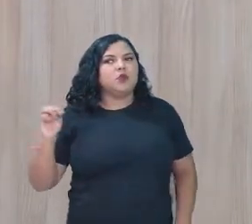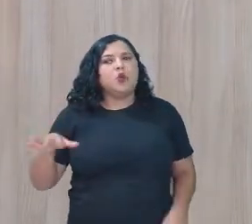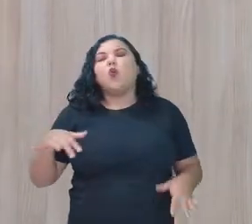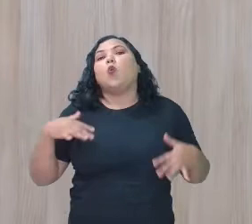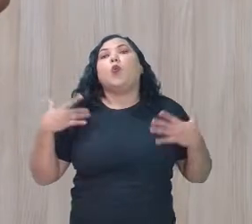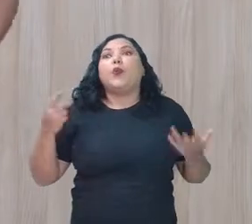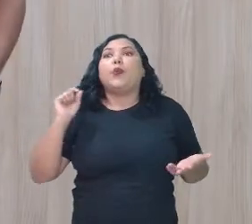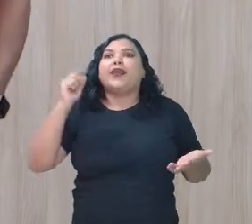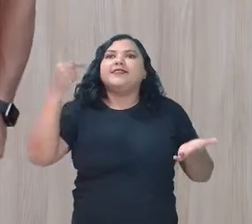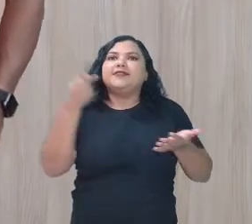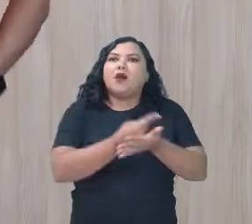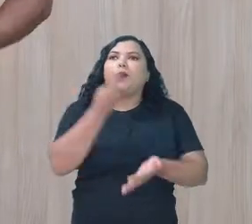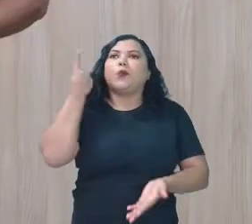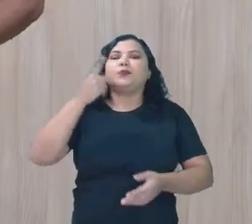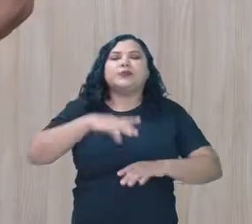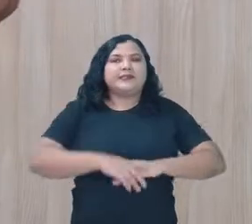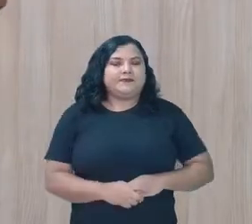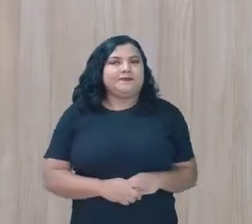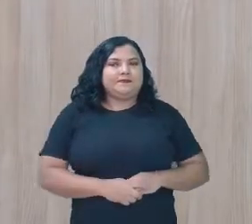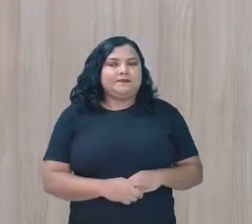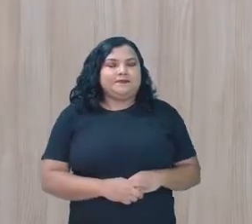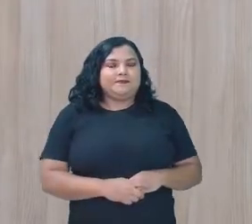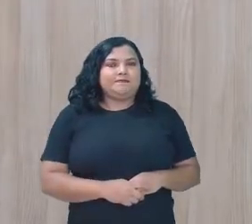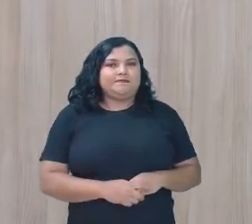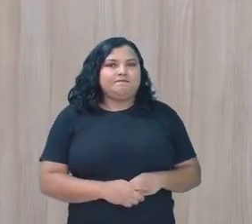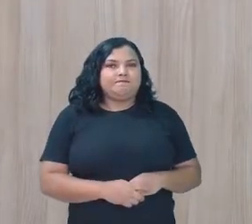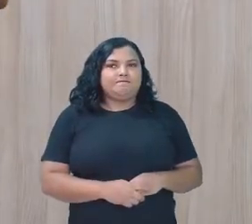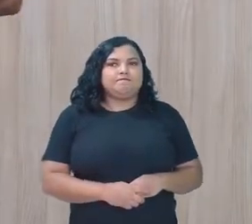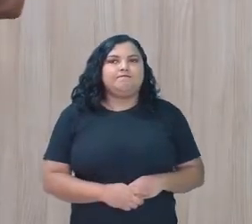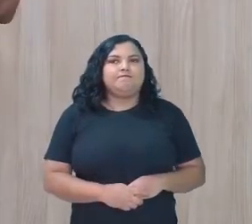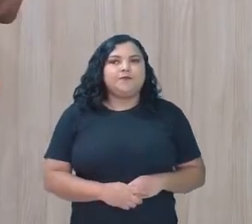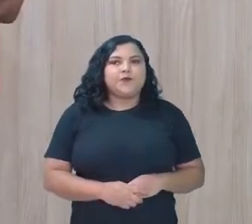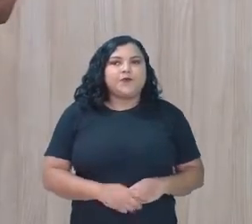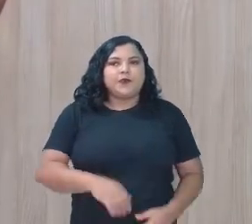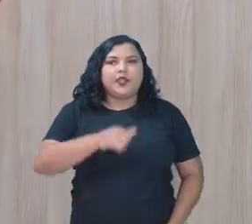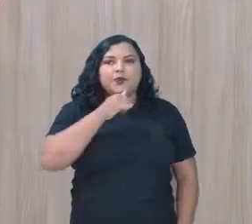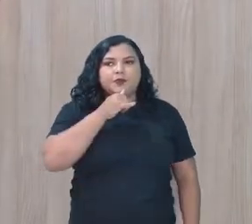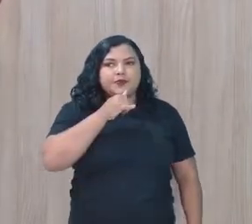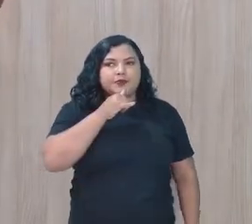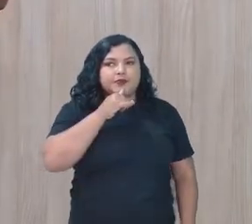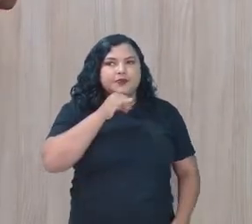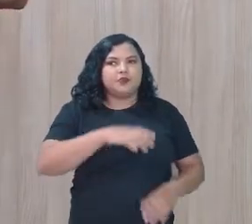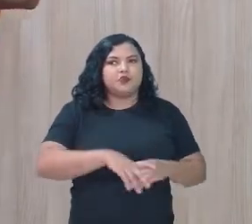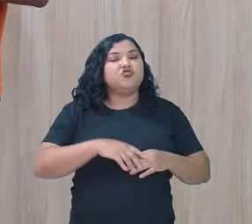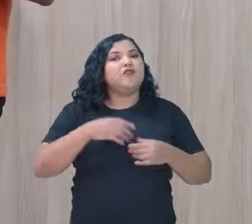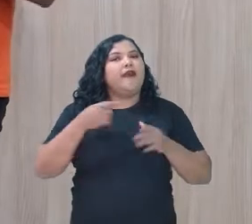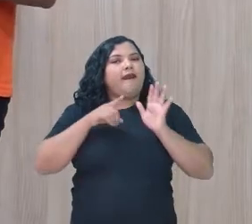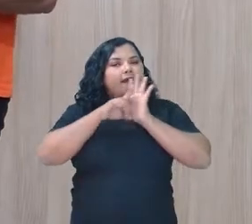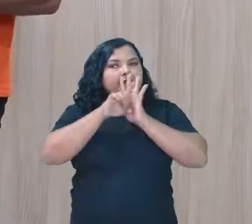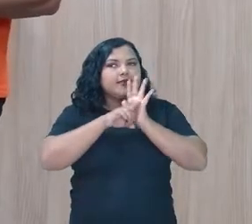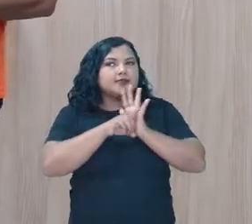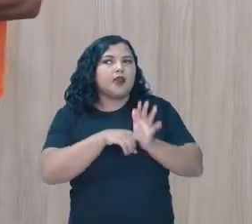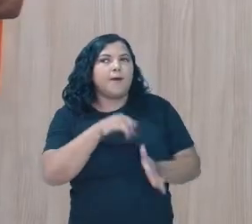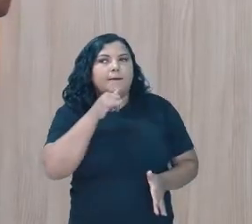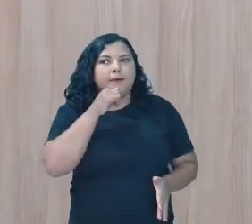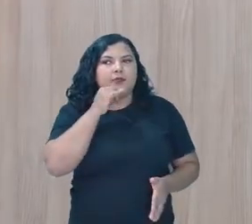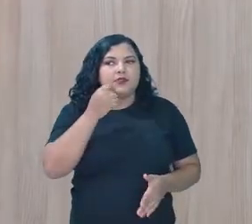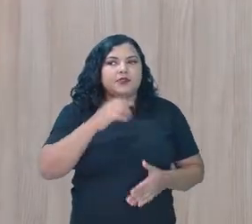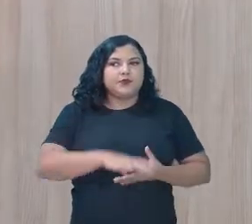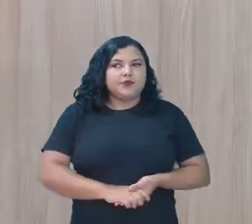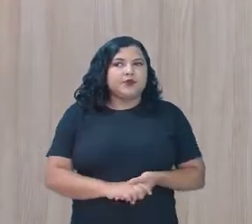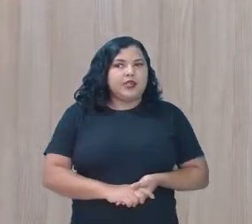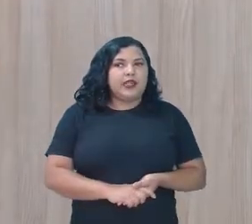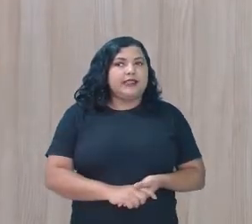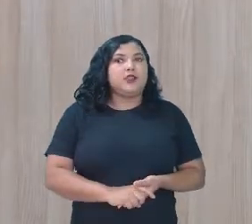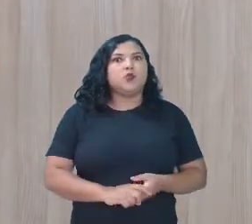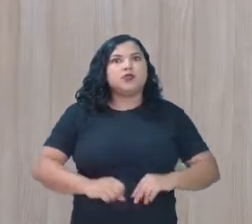é que está acontecendo aí com essas grandezas? É o que a gente vai analisar aqui agora, certo? Você pode notar que